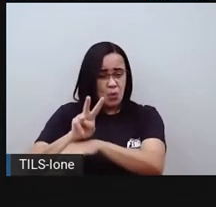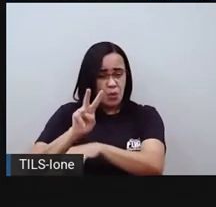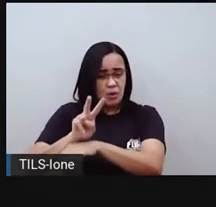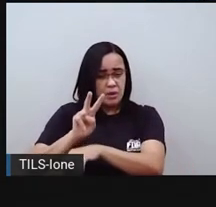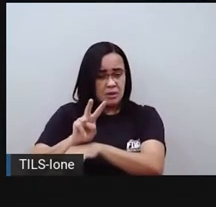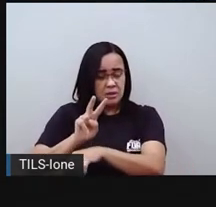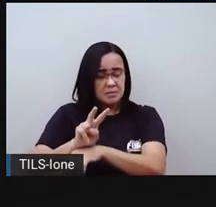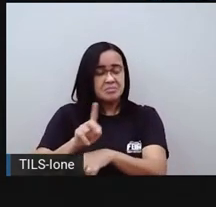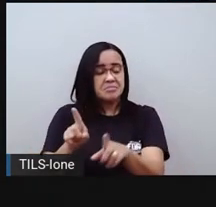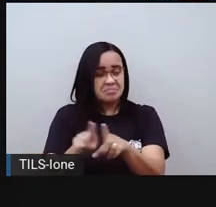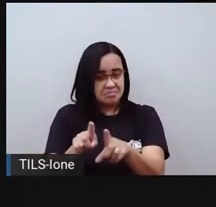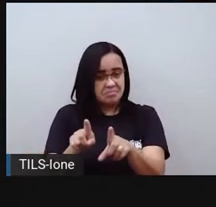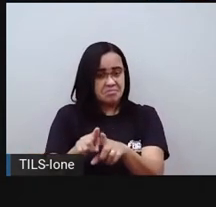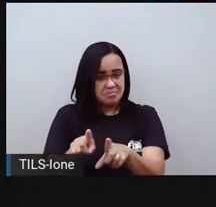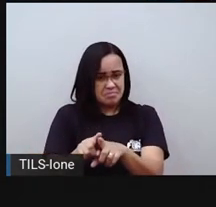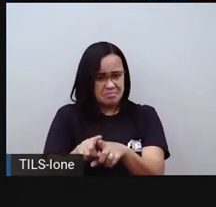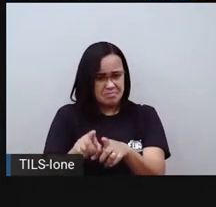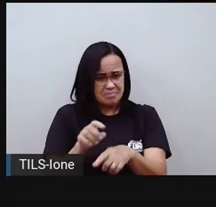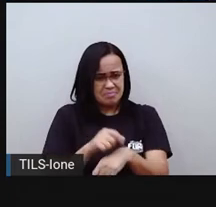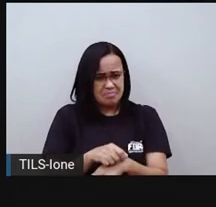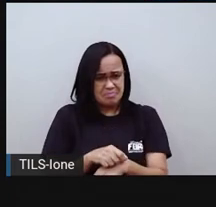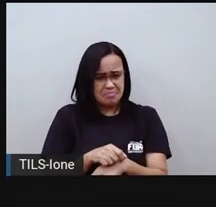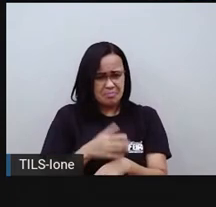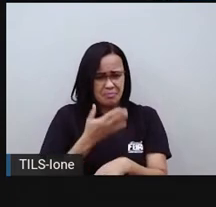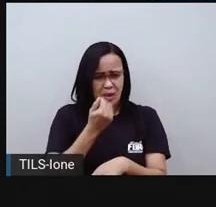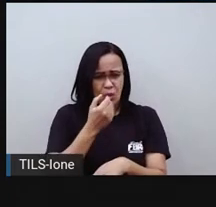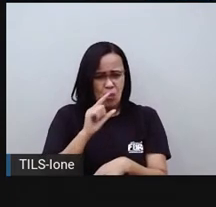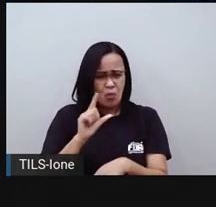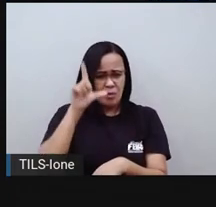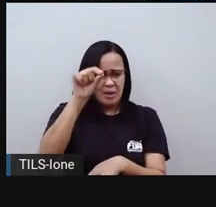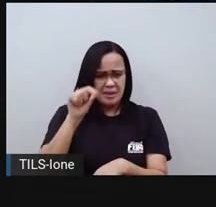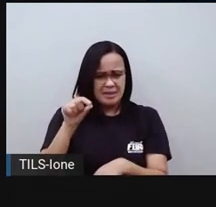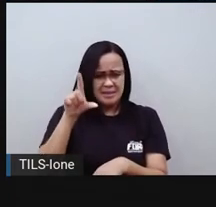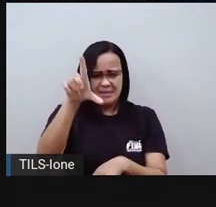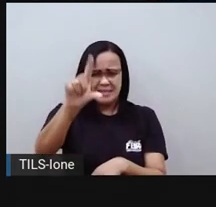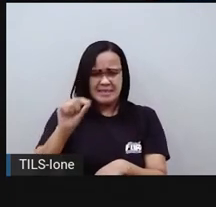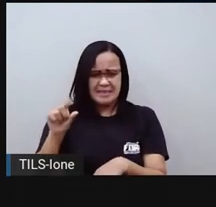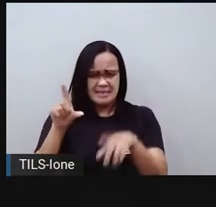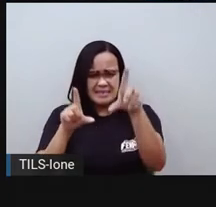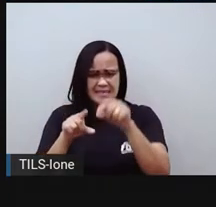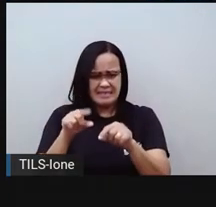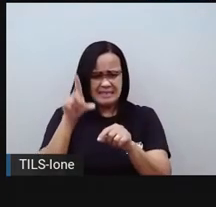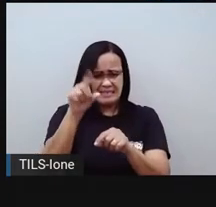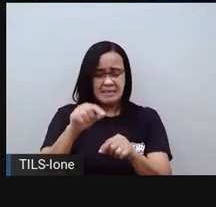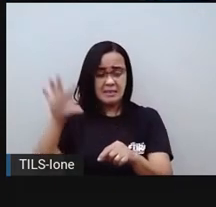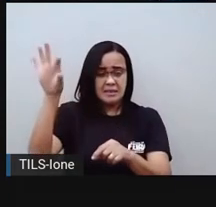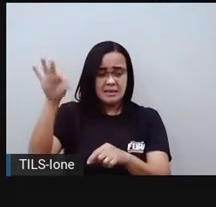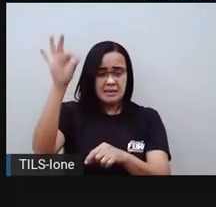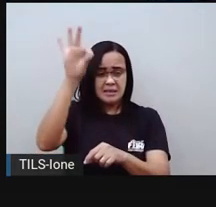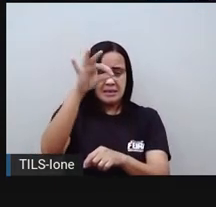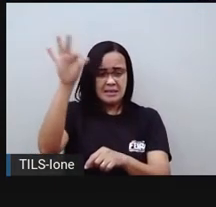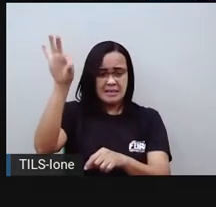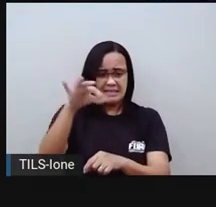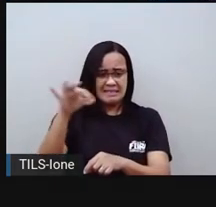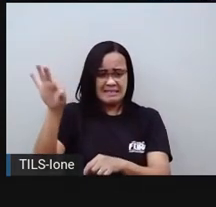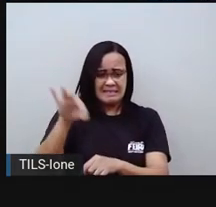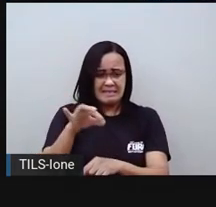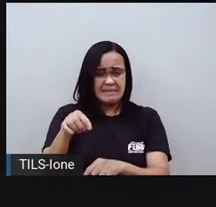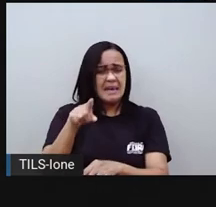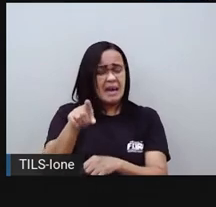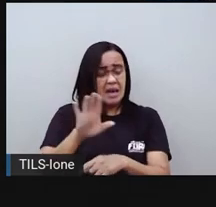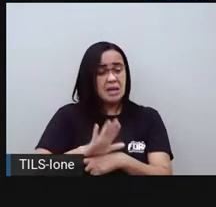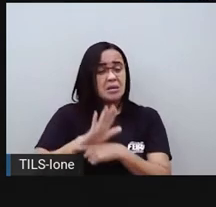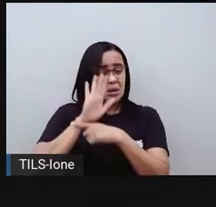não, Déia, porque ele come os insetos. Isso, e ele também ajuda, né, no ecossistema. Então faz